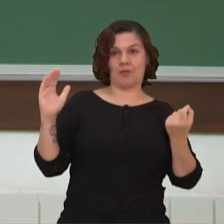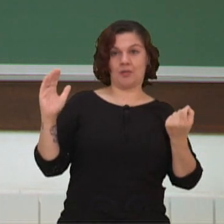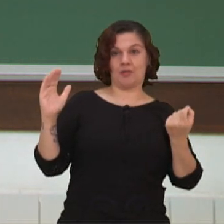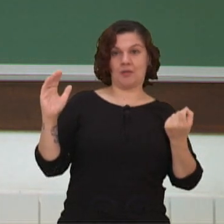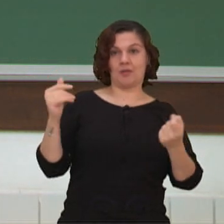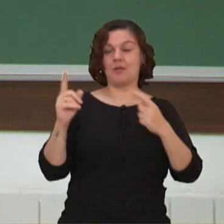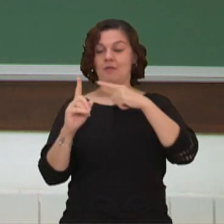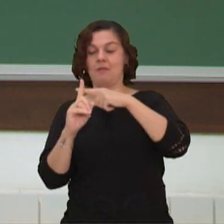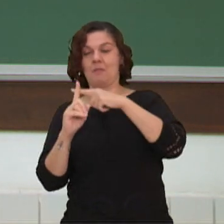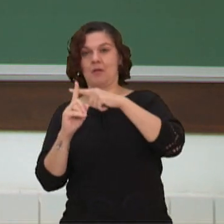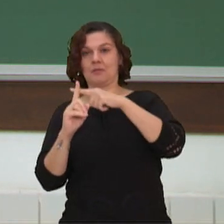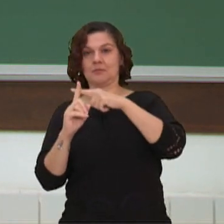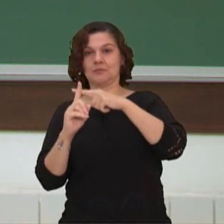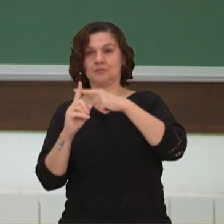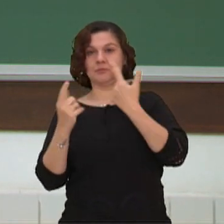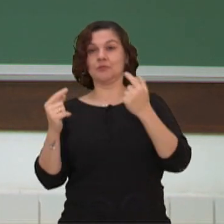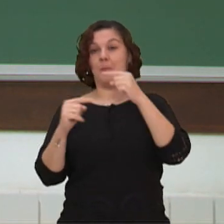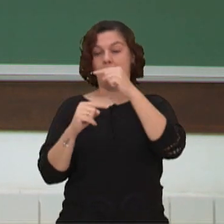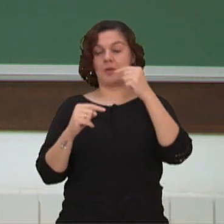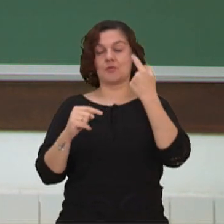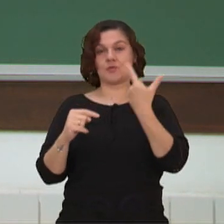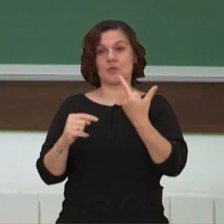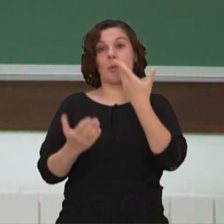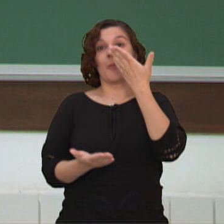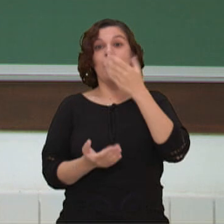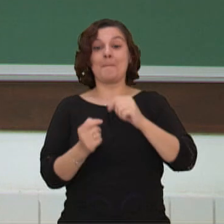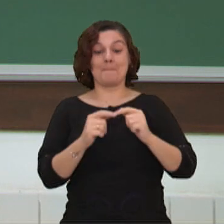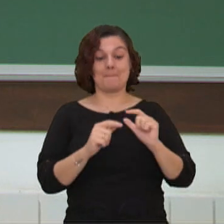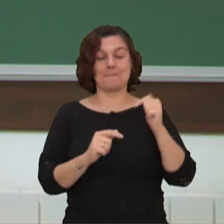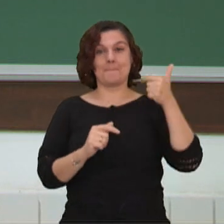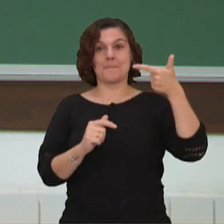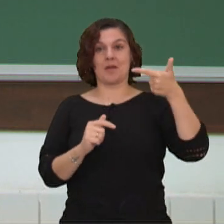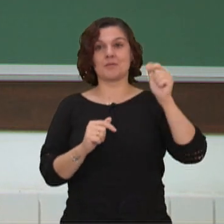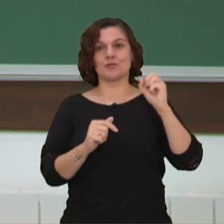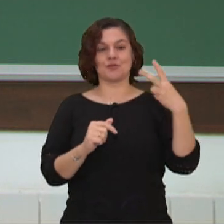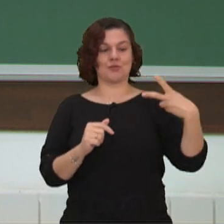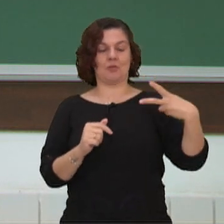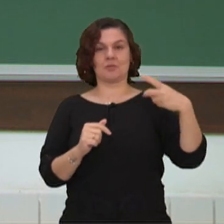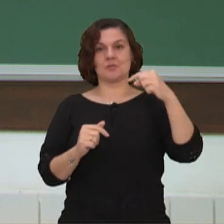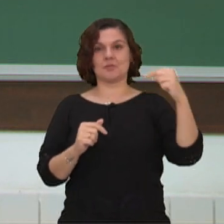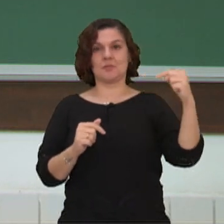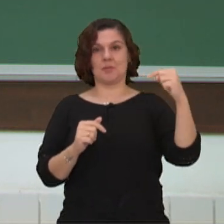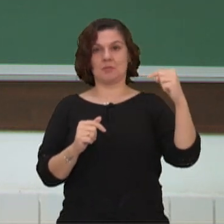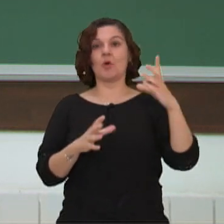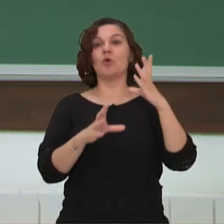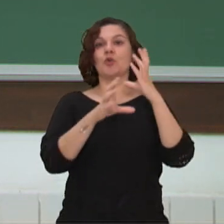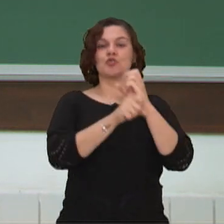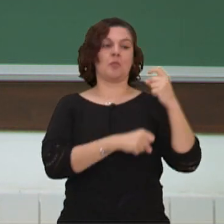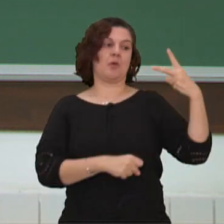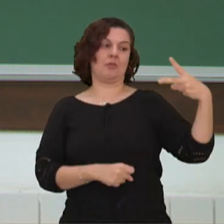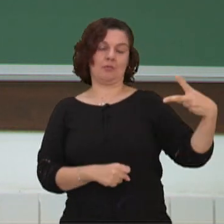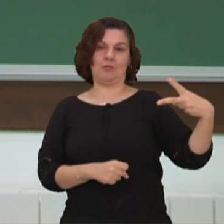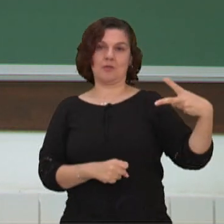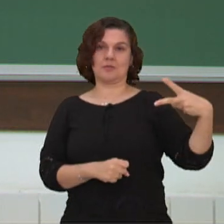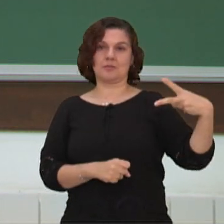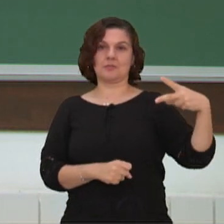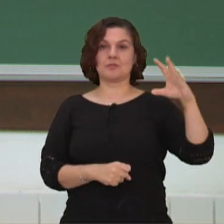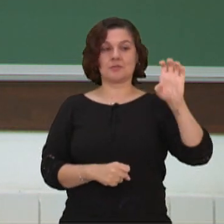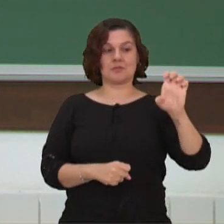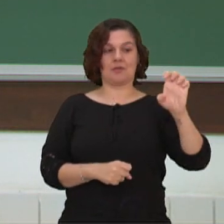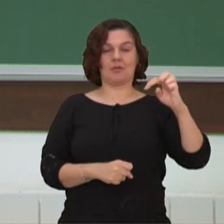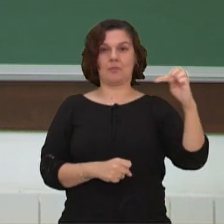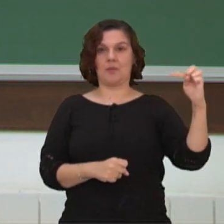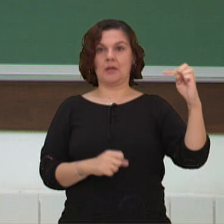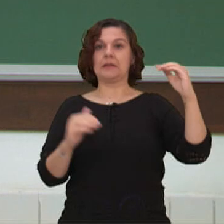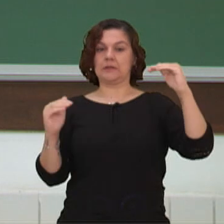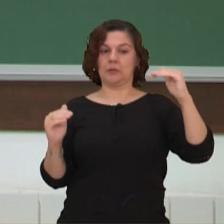2 elétrons. Então, aumenta a quantidade de elétrons. Quantos? 2 elétrons a mais. E a balança